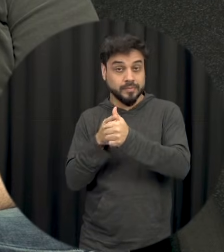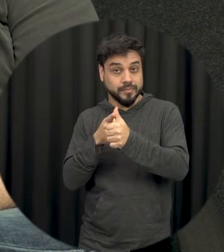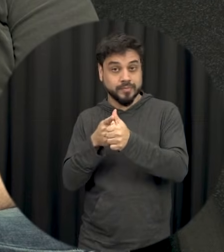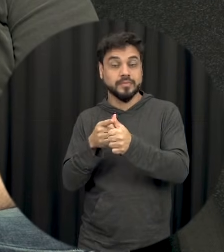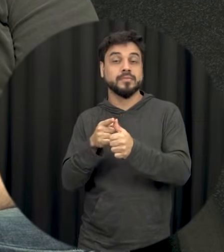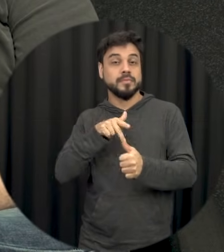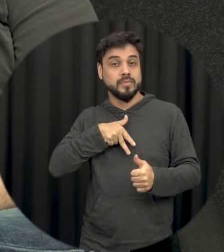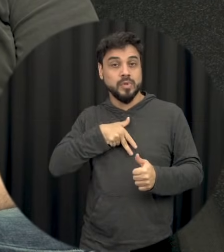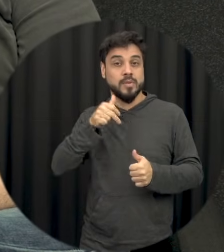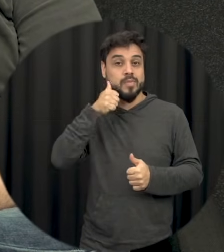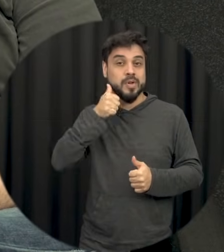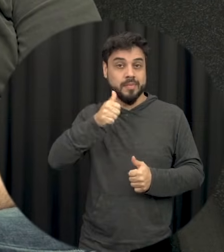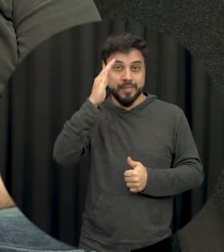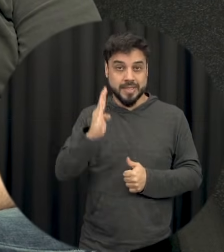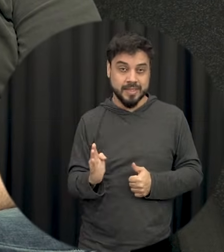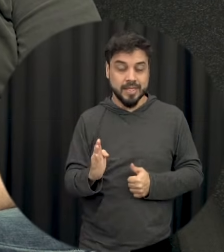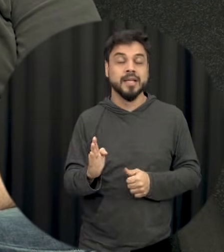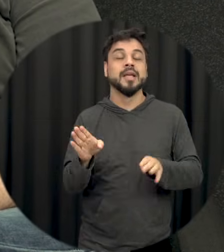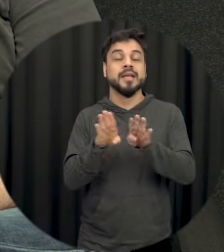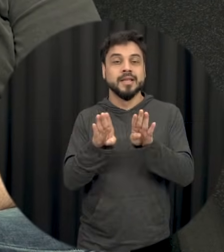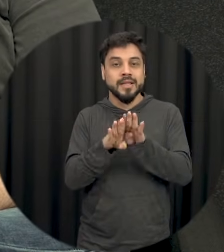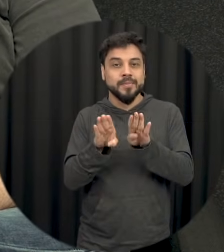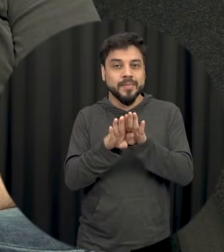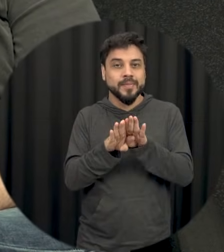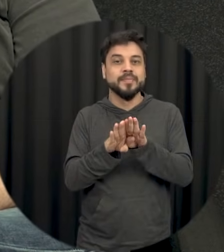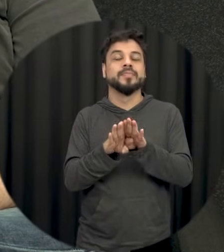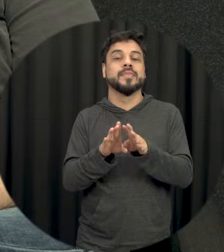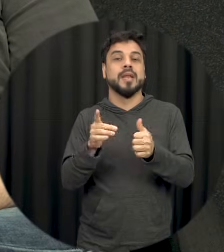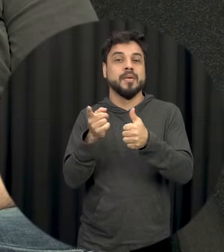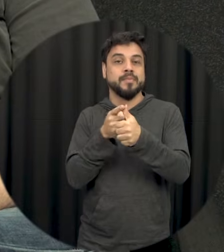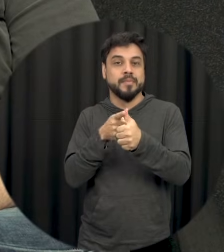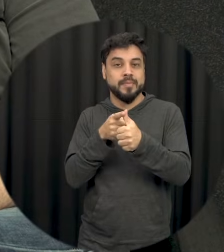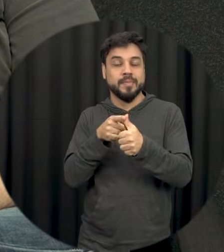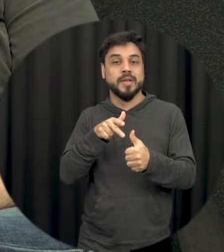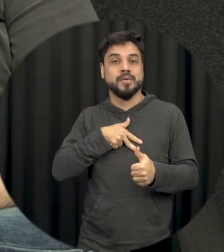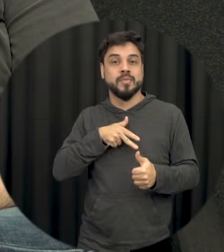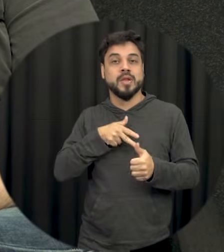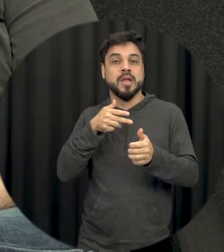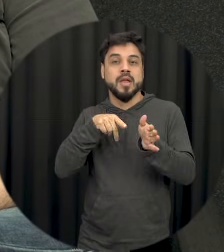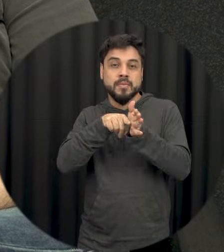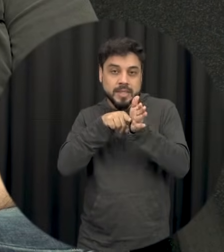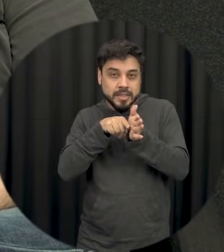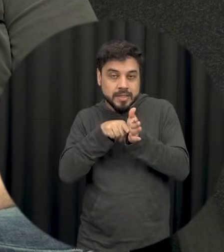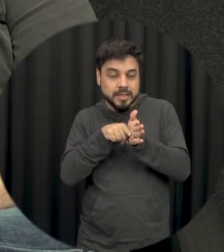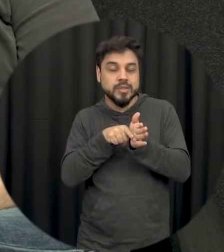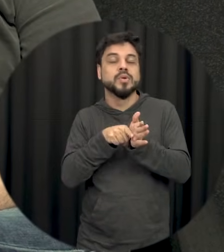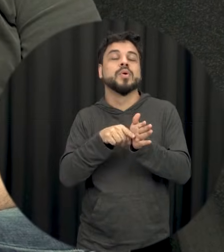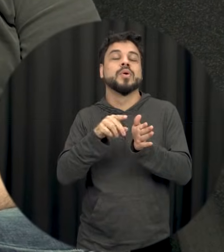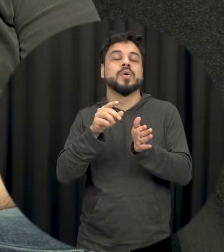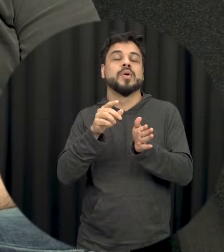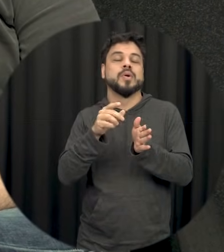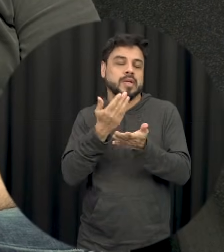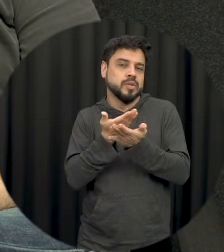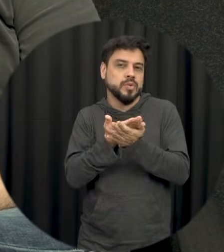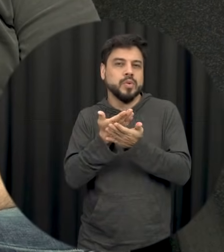mulher brasileira, mas a primeira antropóloga, o primeiro antropólogo que estudou pescadores, né? Desde os